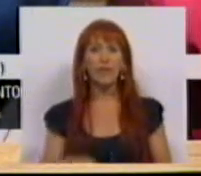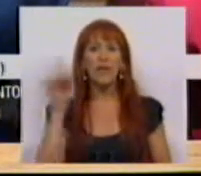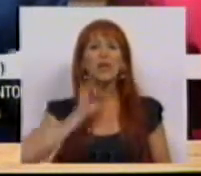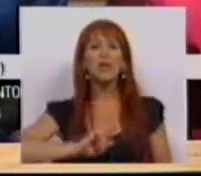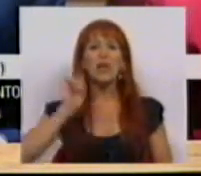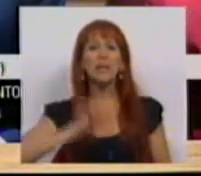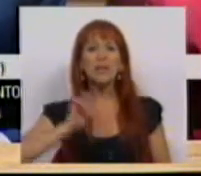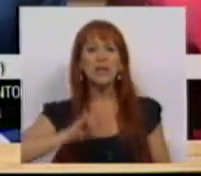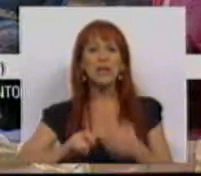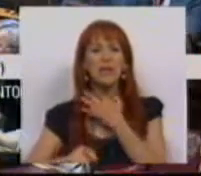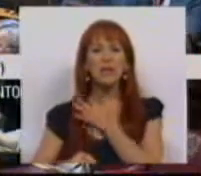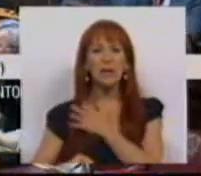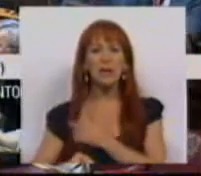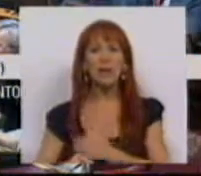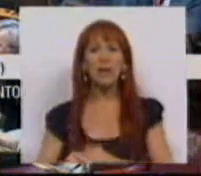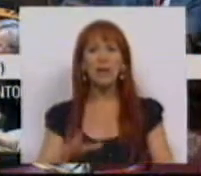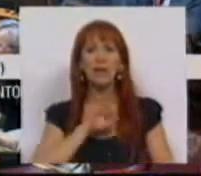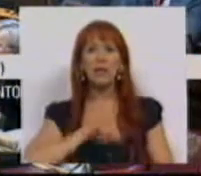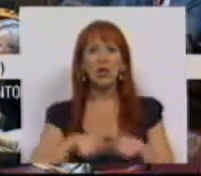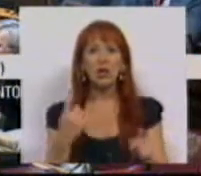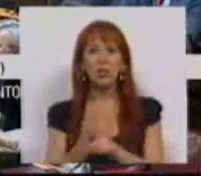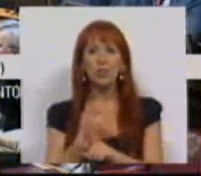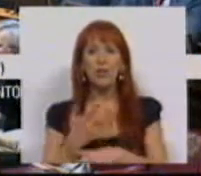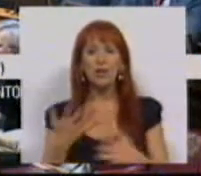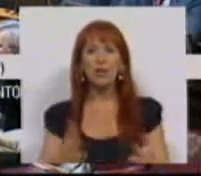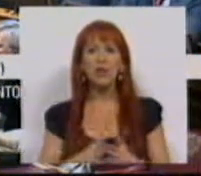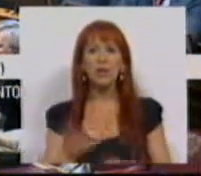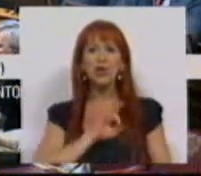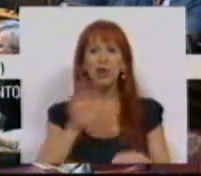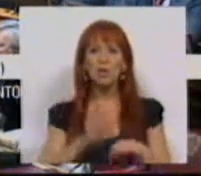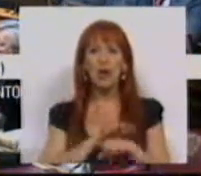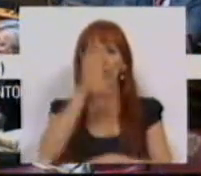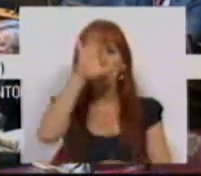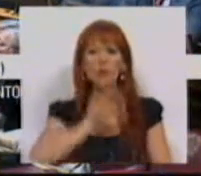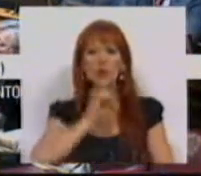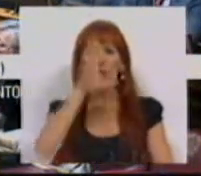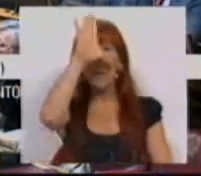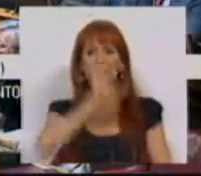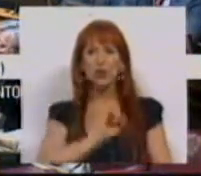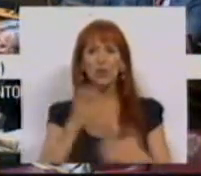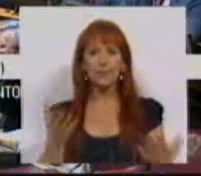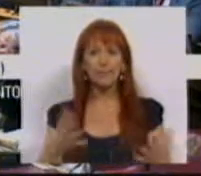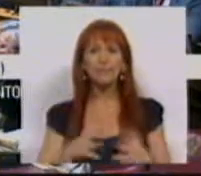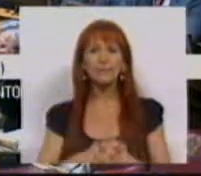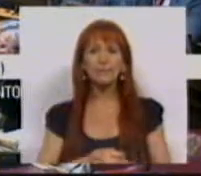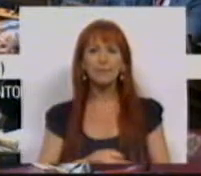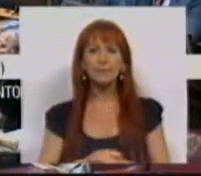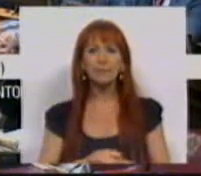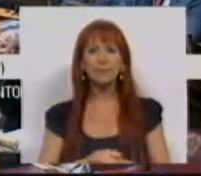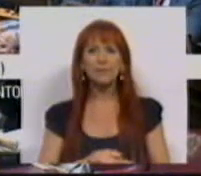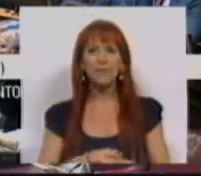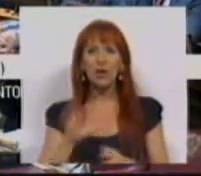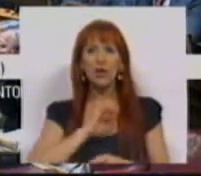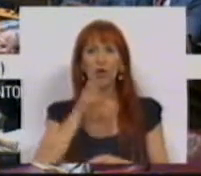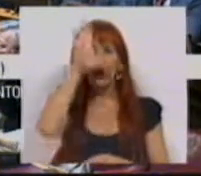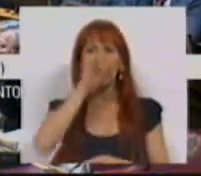Senhora Presidente, senhores deputados, senhores membros do Governo, senhor Primeiro-Ministro, o